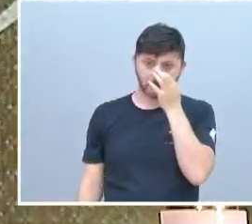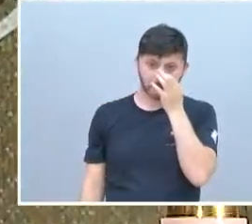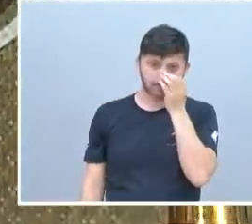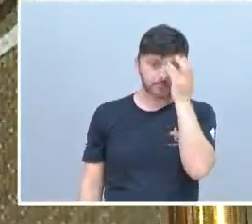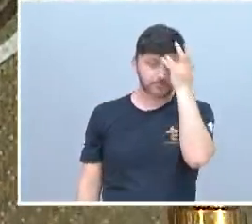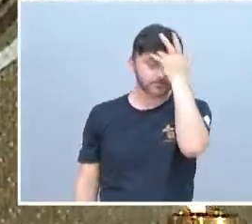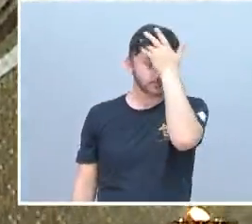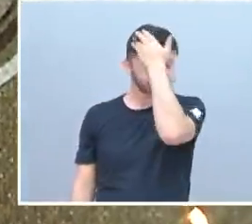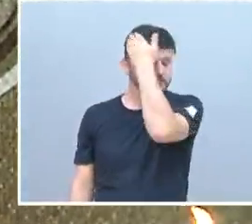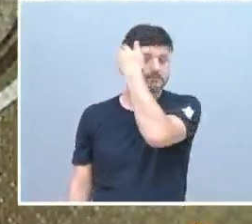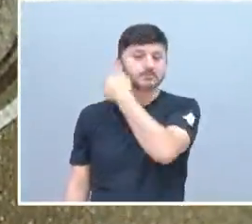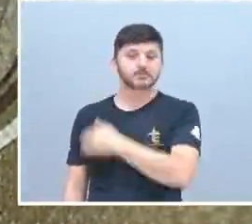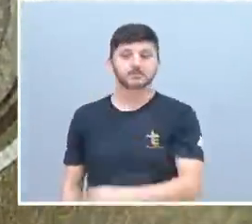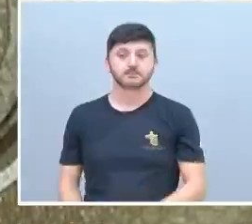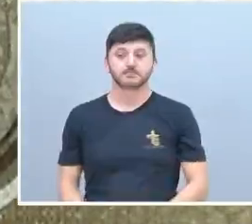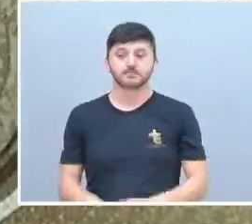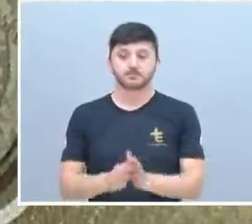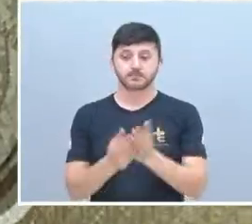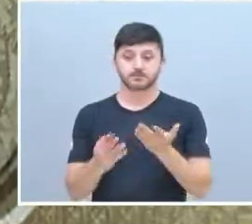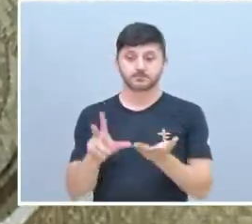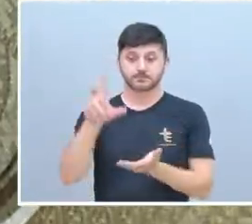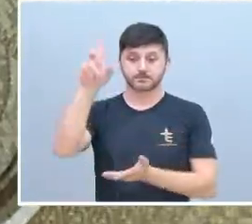Senhor. E a palavra de